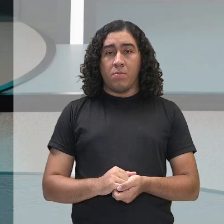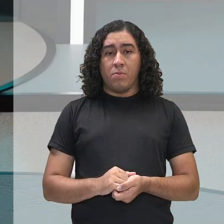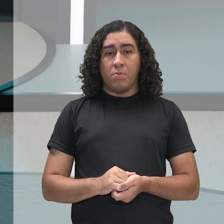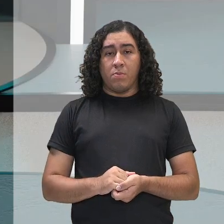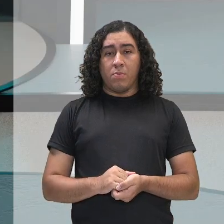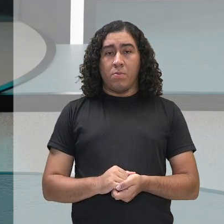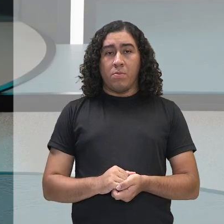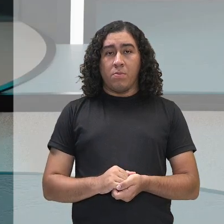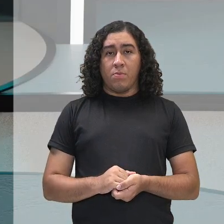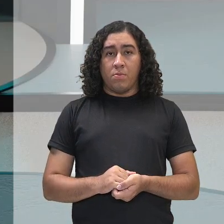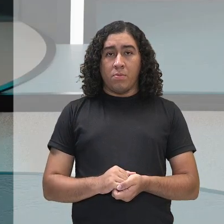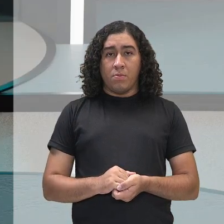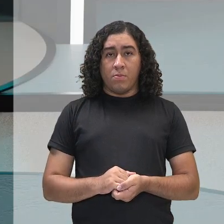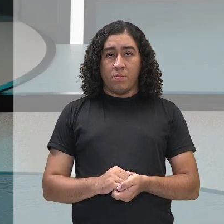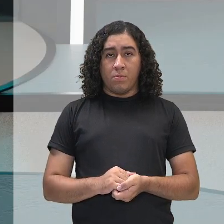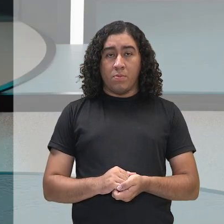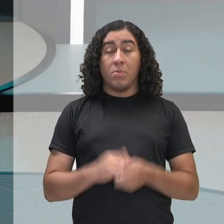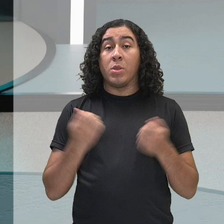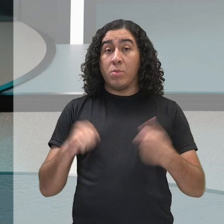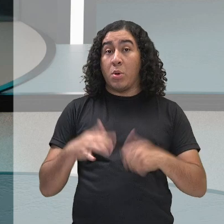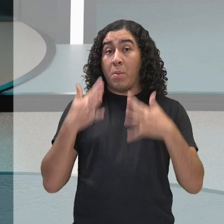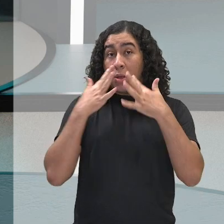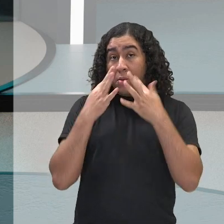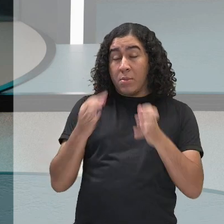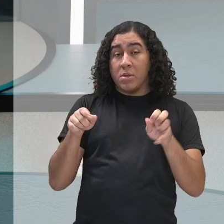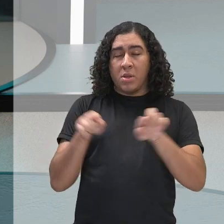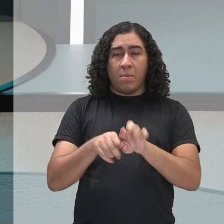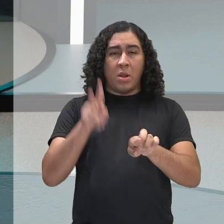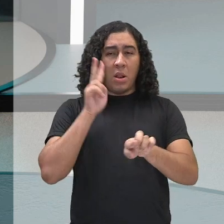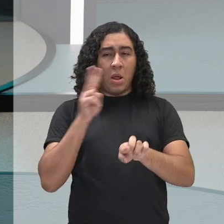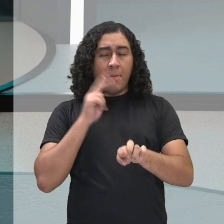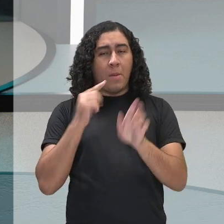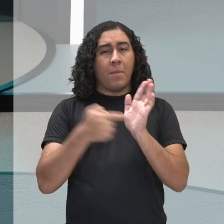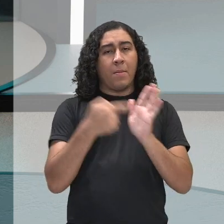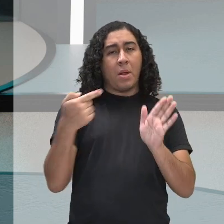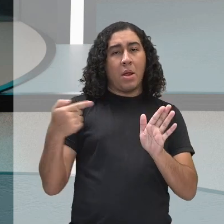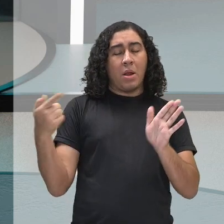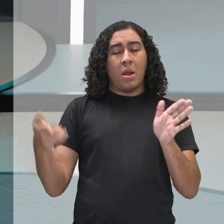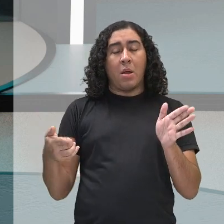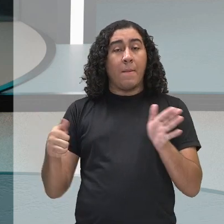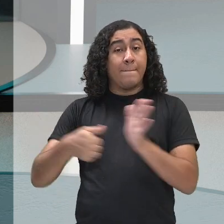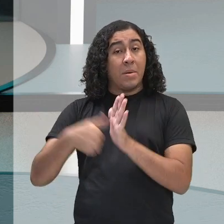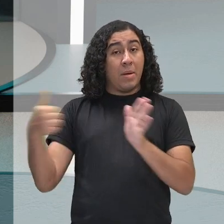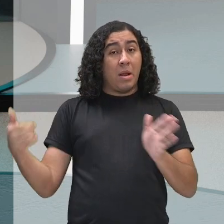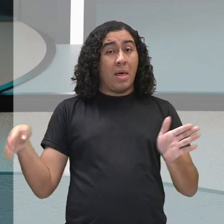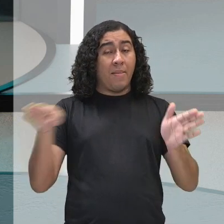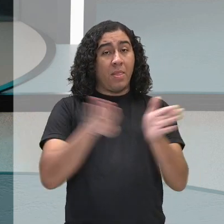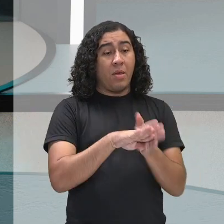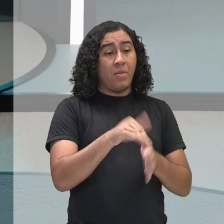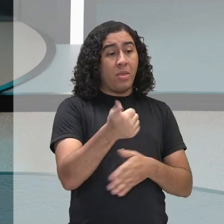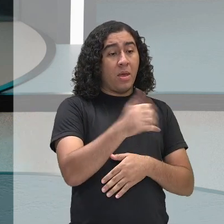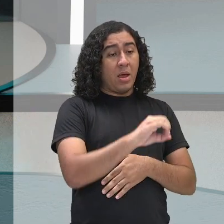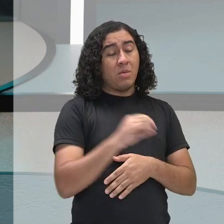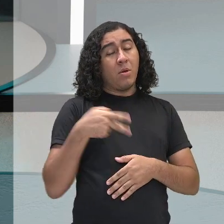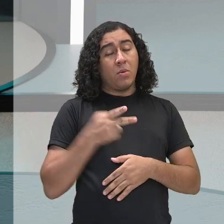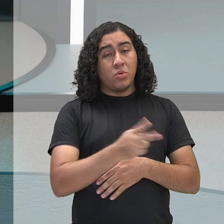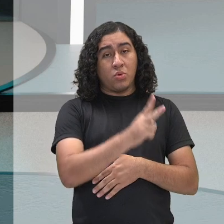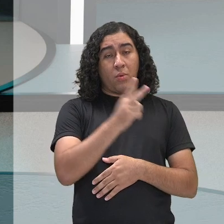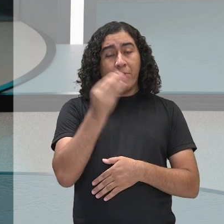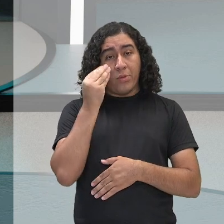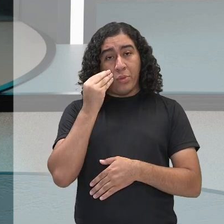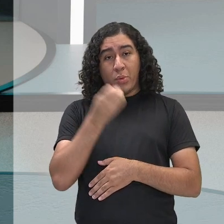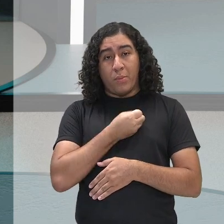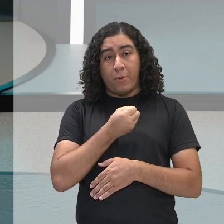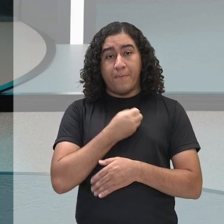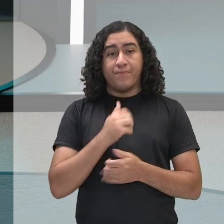Então, vocês puderam acompanhar lá, revisar um pouquinho do primeiro, né, até o 10º, e continuou do 11º até o 19º. Então, agora